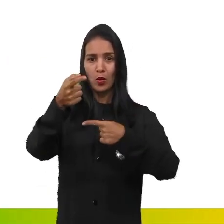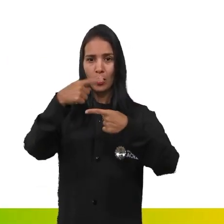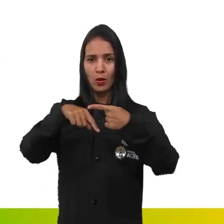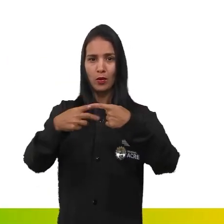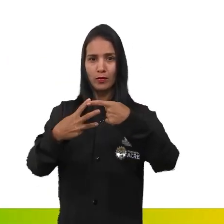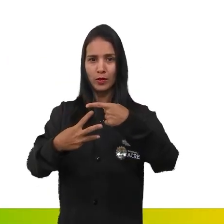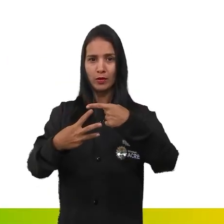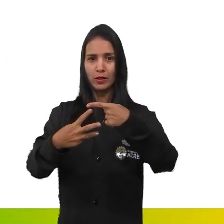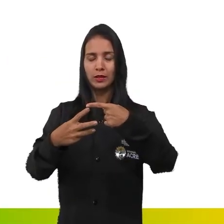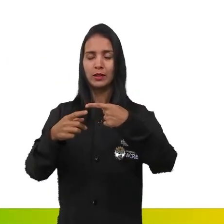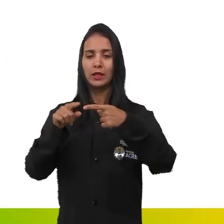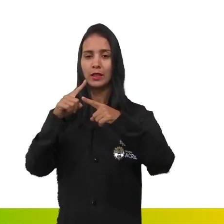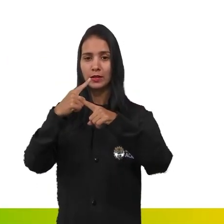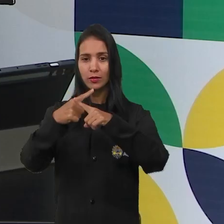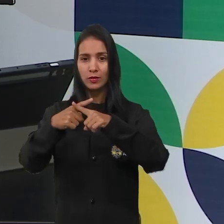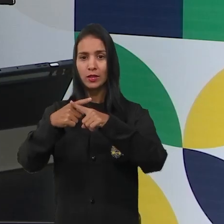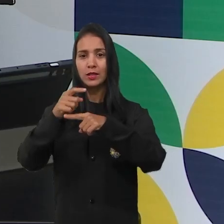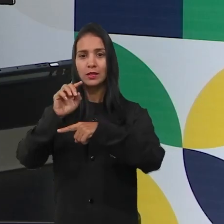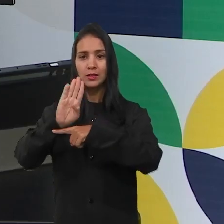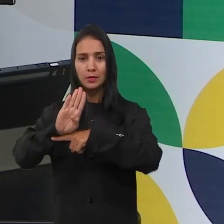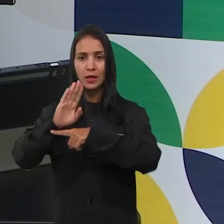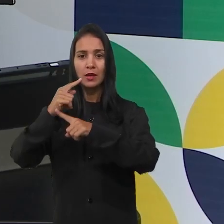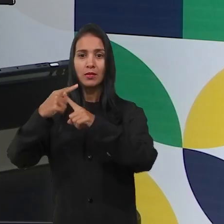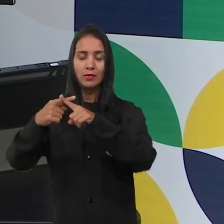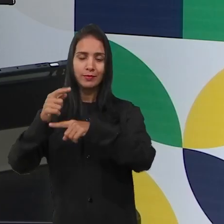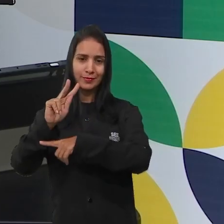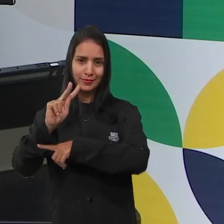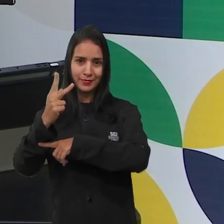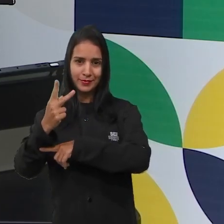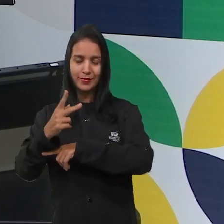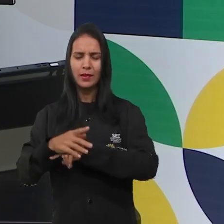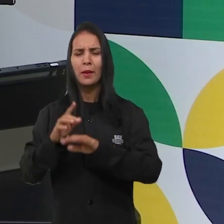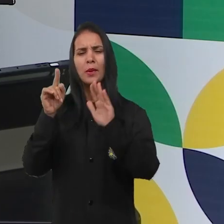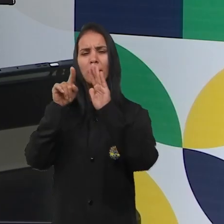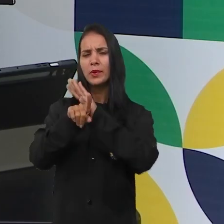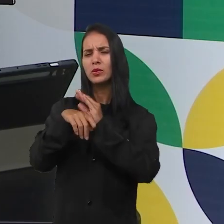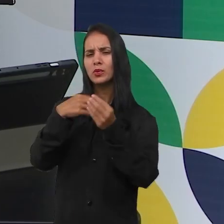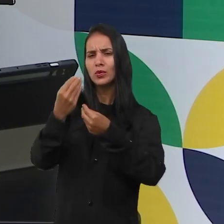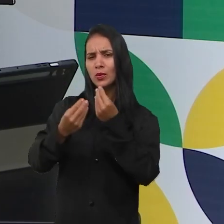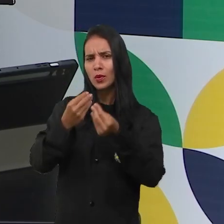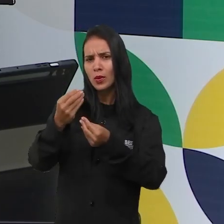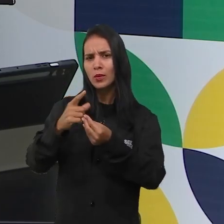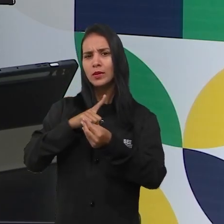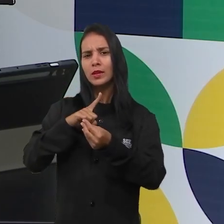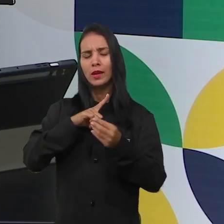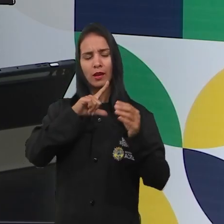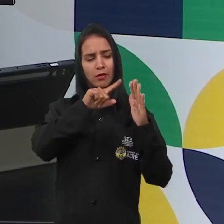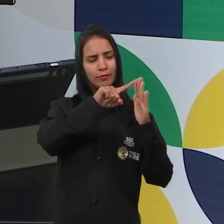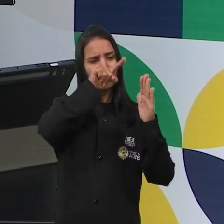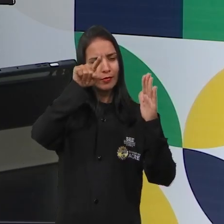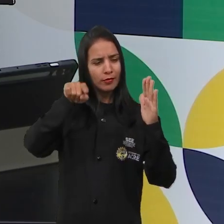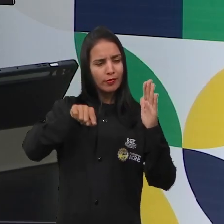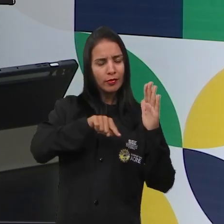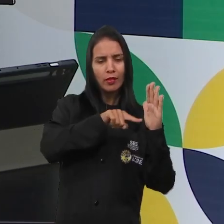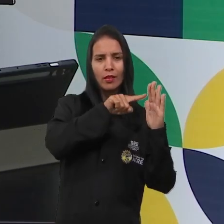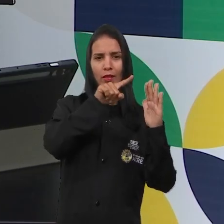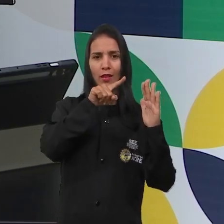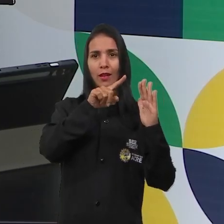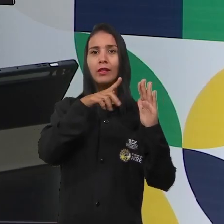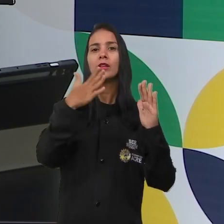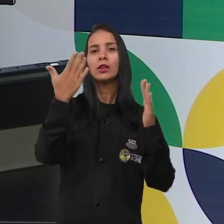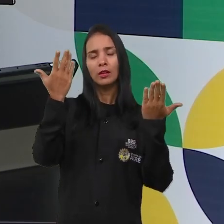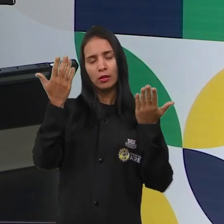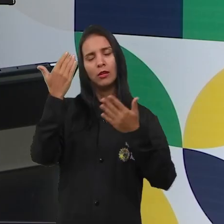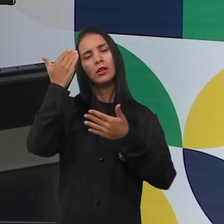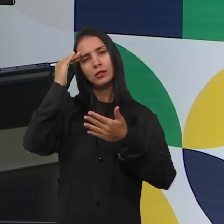cone tem base que é uma circunferência, eu sei como calcular a área